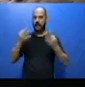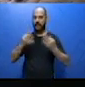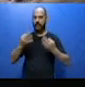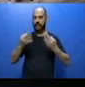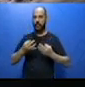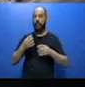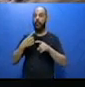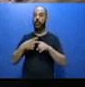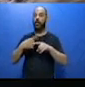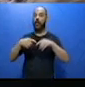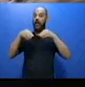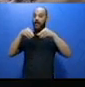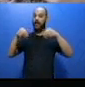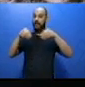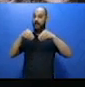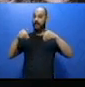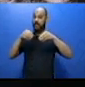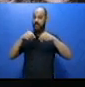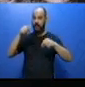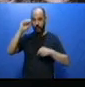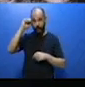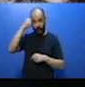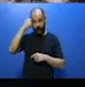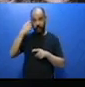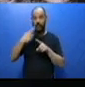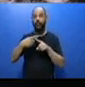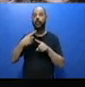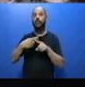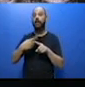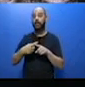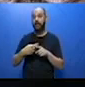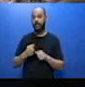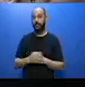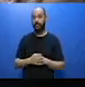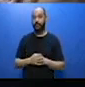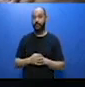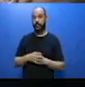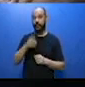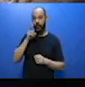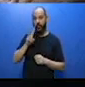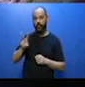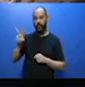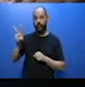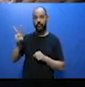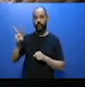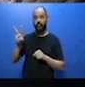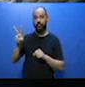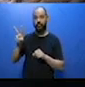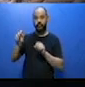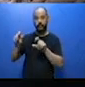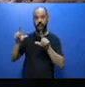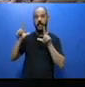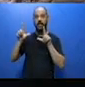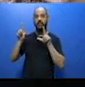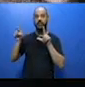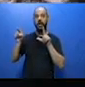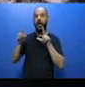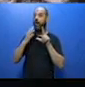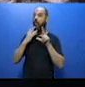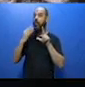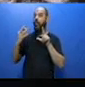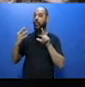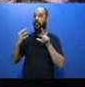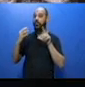As minhocas estão em solo umífero. Porque é possível observar na imagem a coloração. O que significa? É